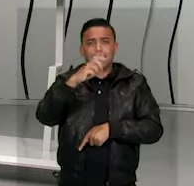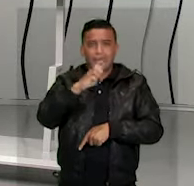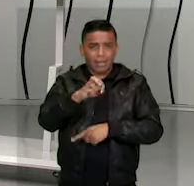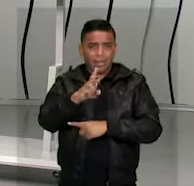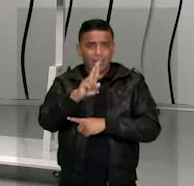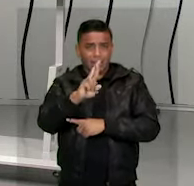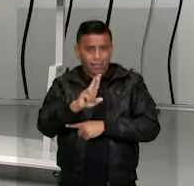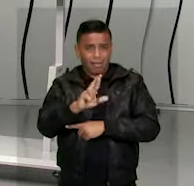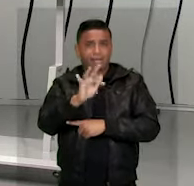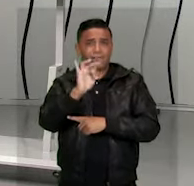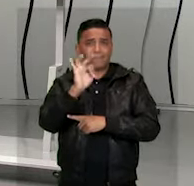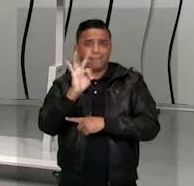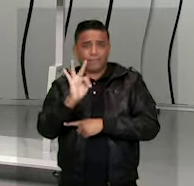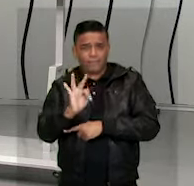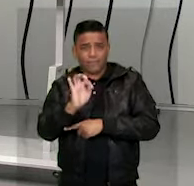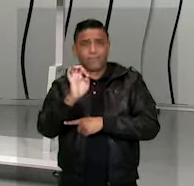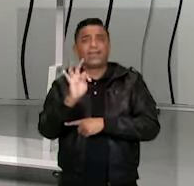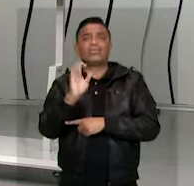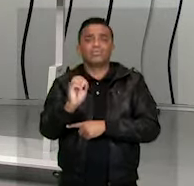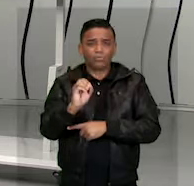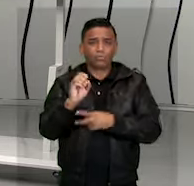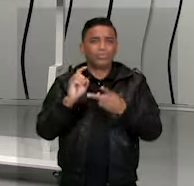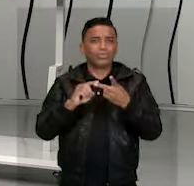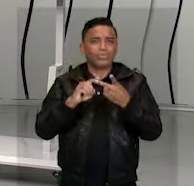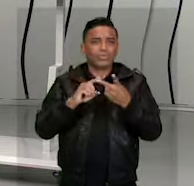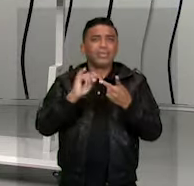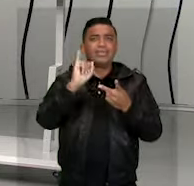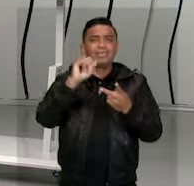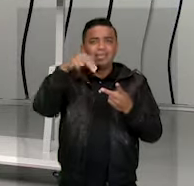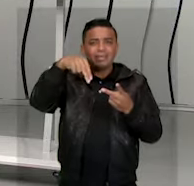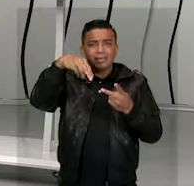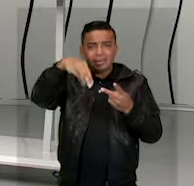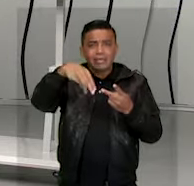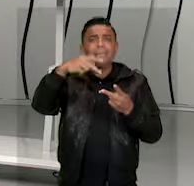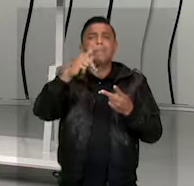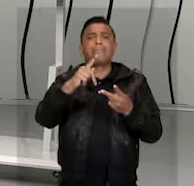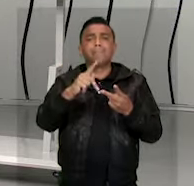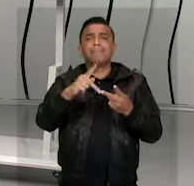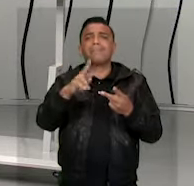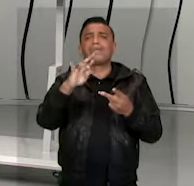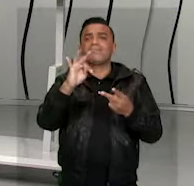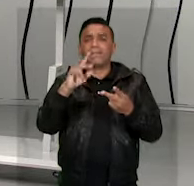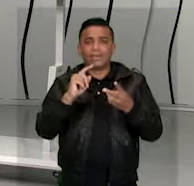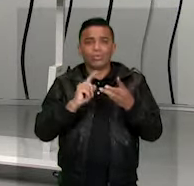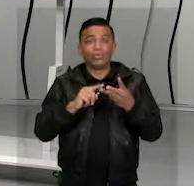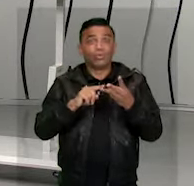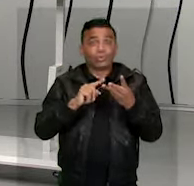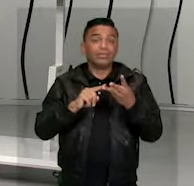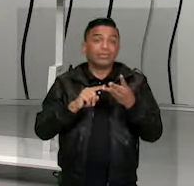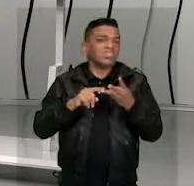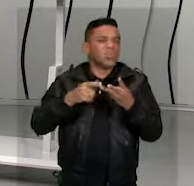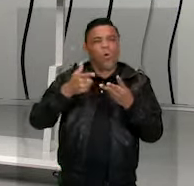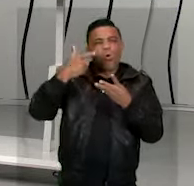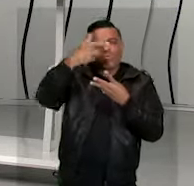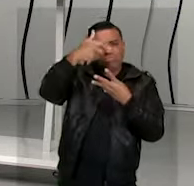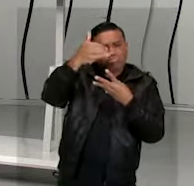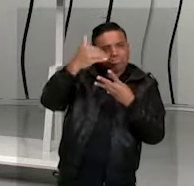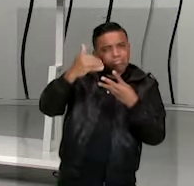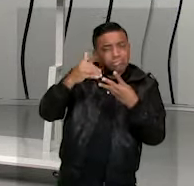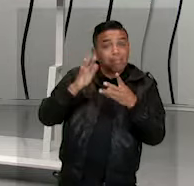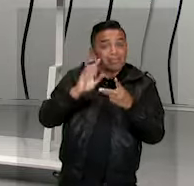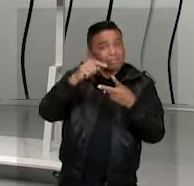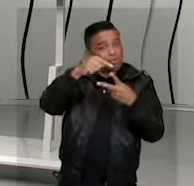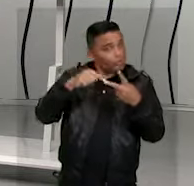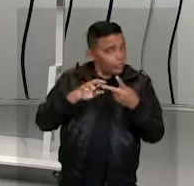tem também o futuro do pretérito, sabe? Que a gente tem esses tempos aí, mas no conto são esses dois que nós vamos